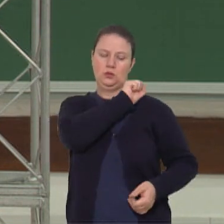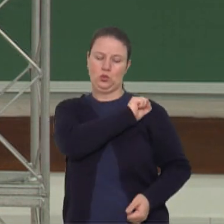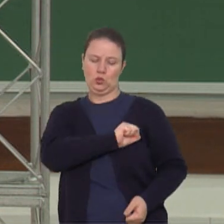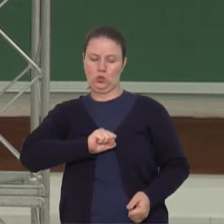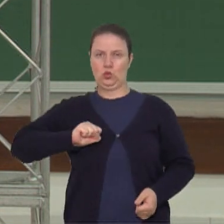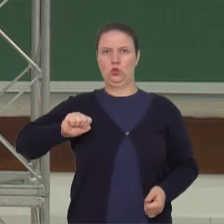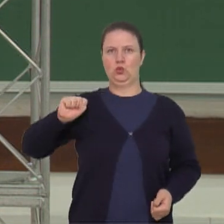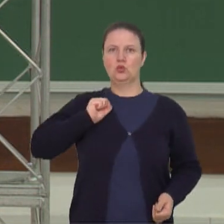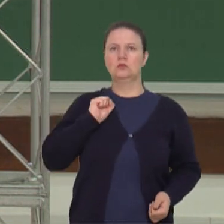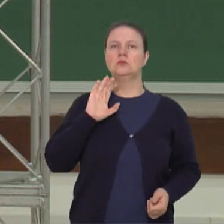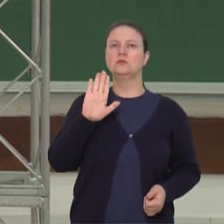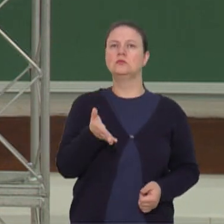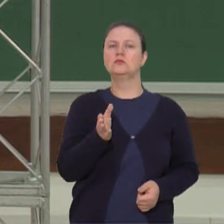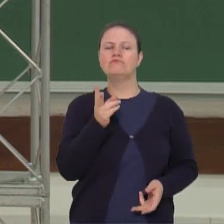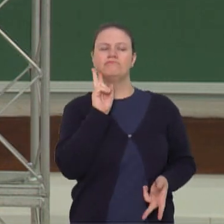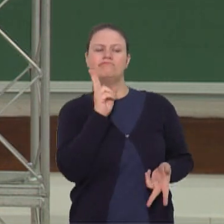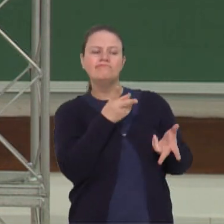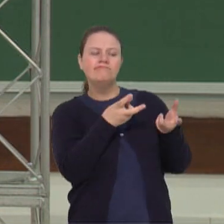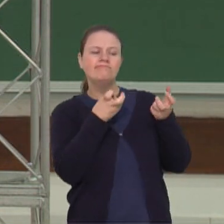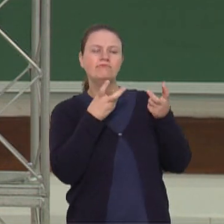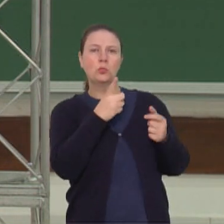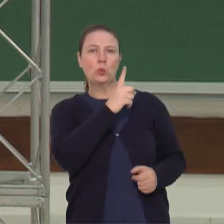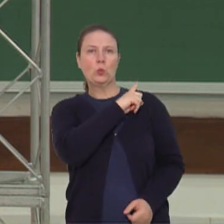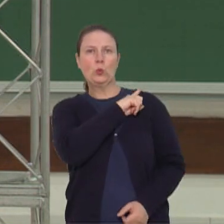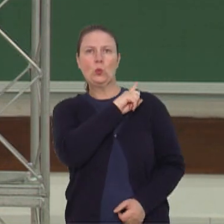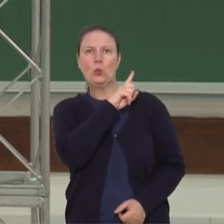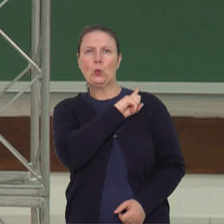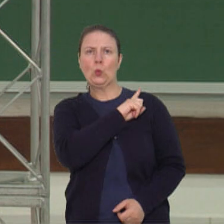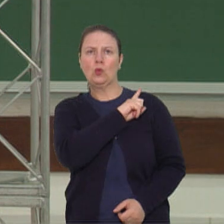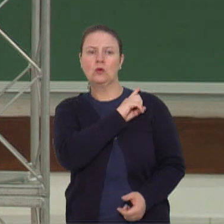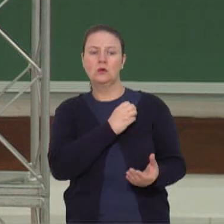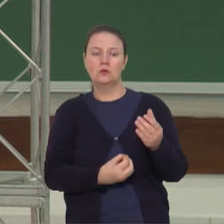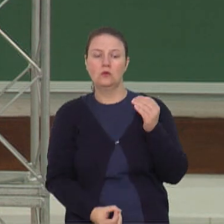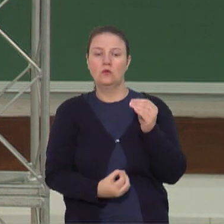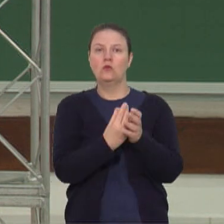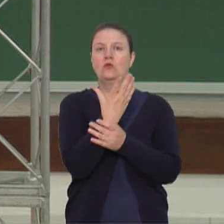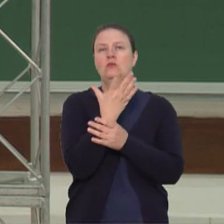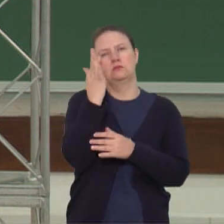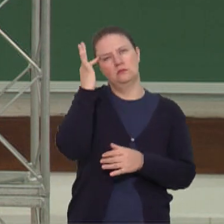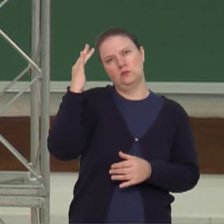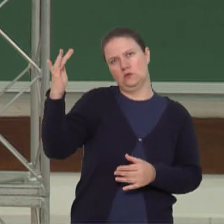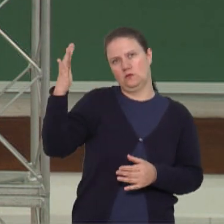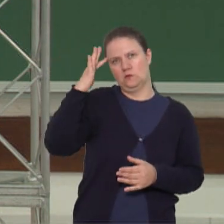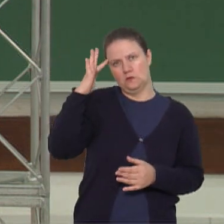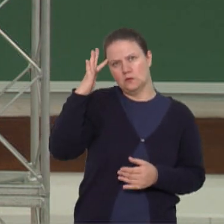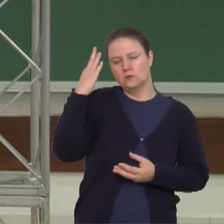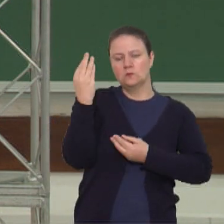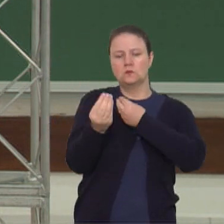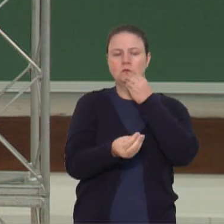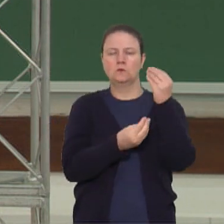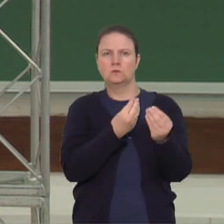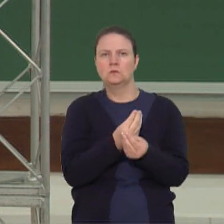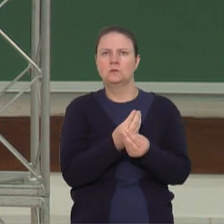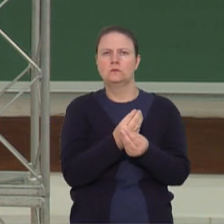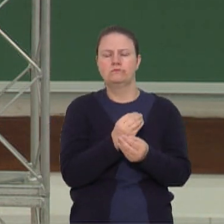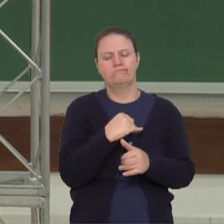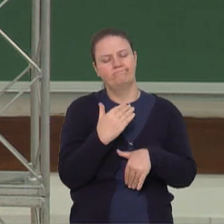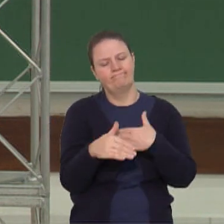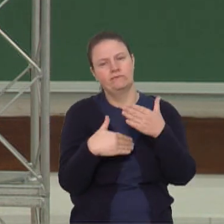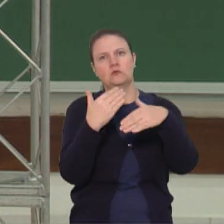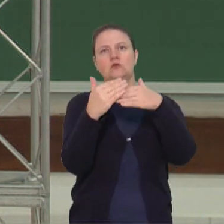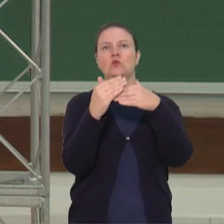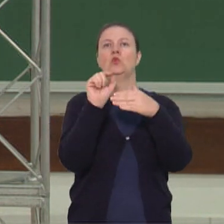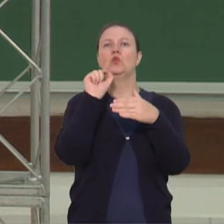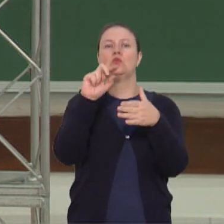Vocês já devem ter visto lá no primeiro ano, quando vocês viram o surgimento da filosofia, as origens da filosofia, o que